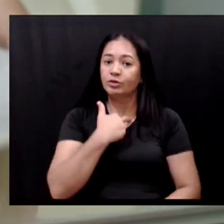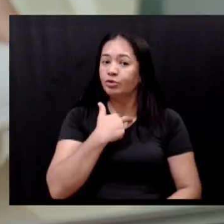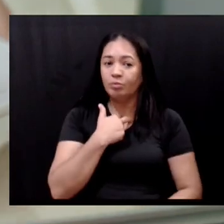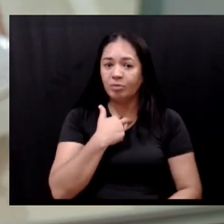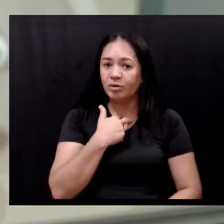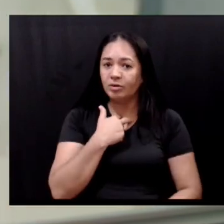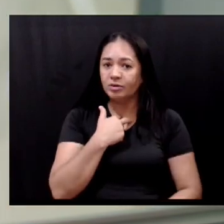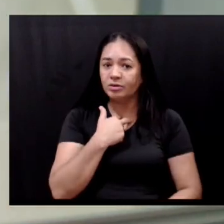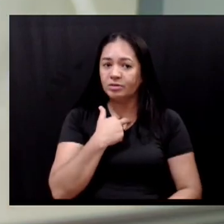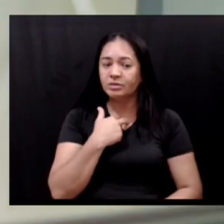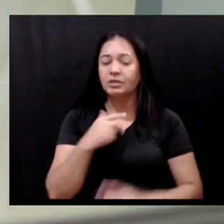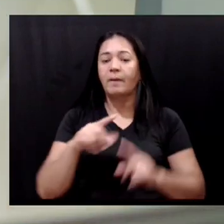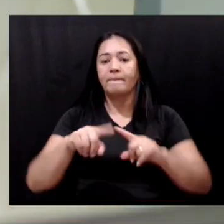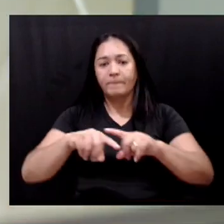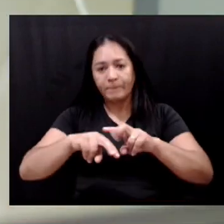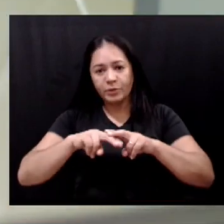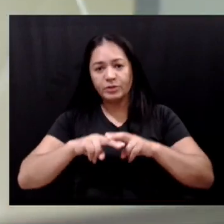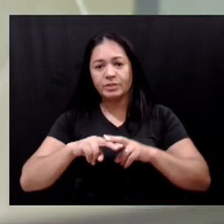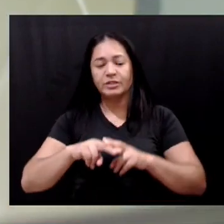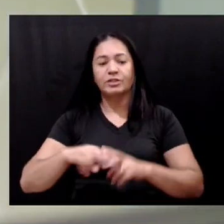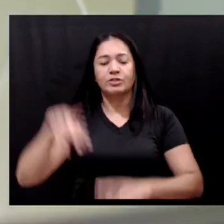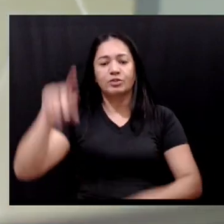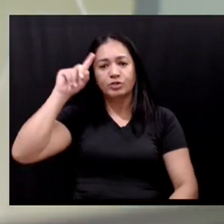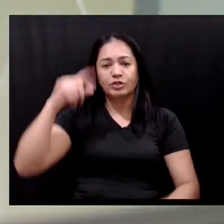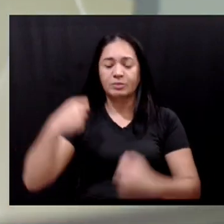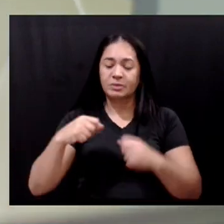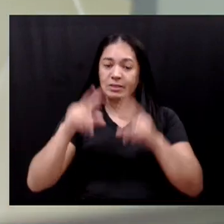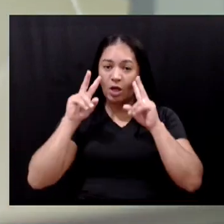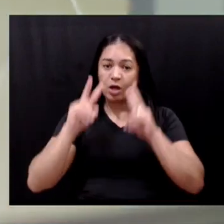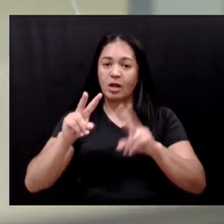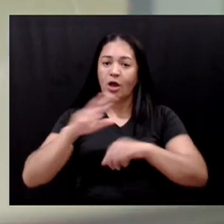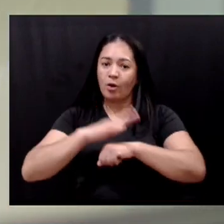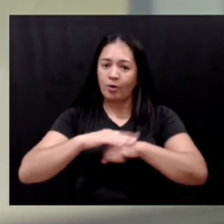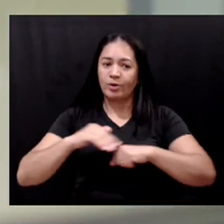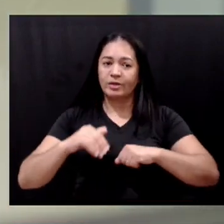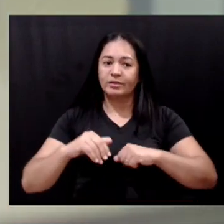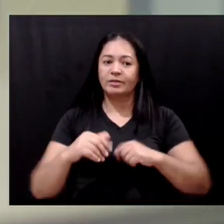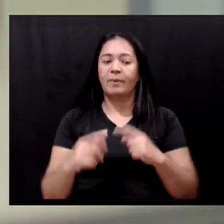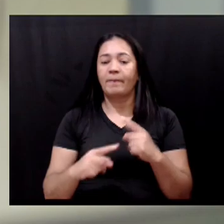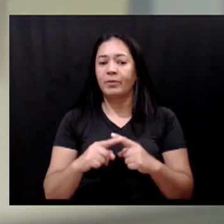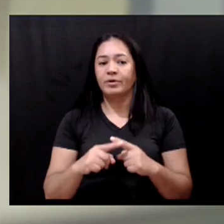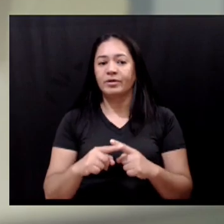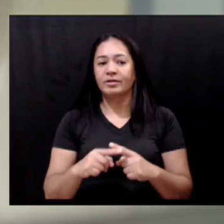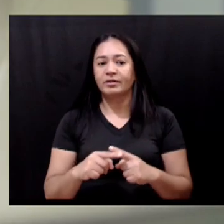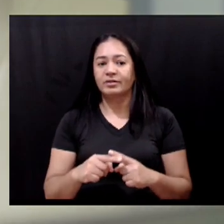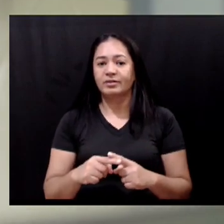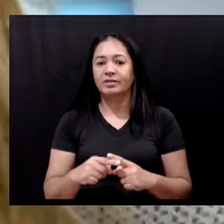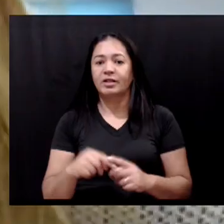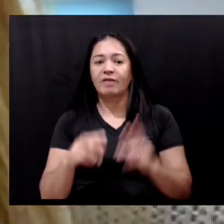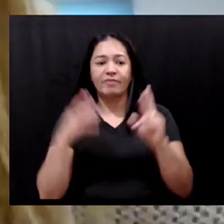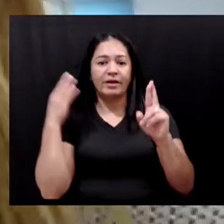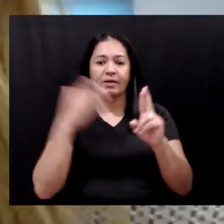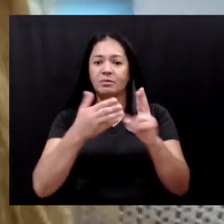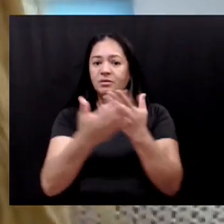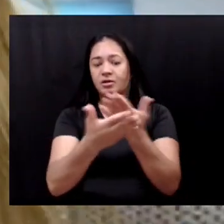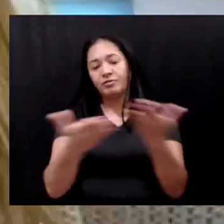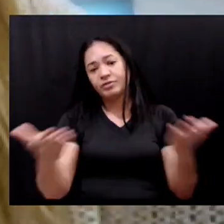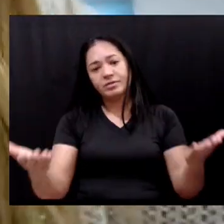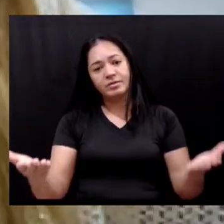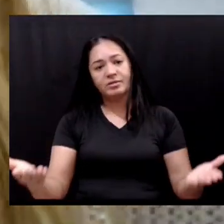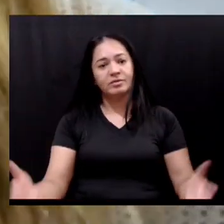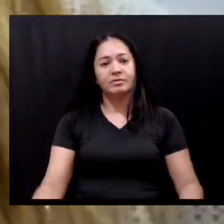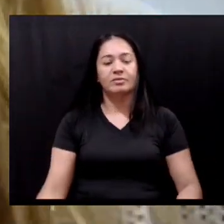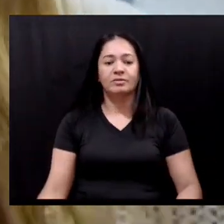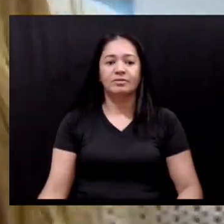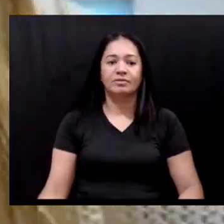ser olhada com carinho, porque ela, de fato, vai ser e vai representar quem você é, né? E não, talvez não agora, mas